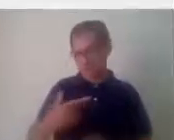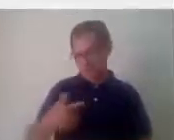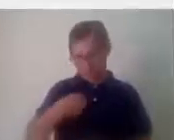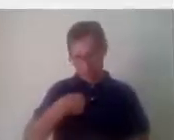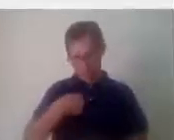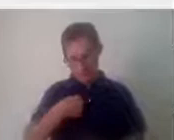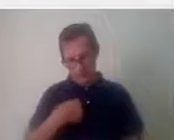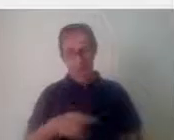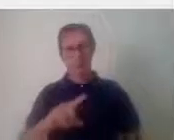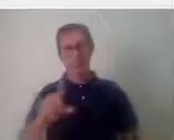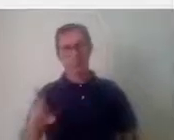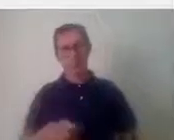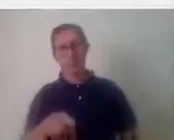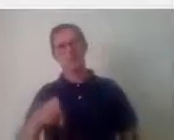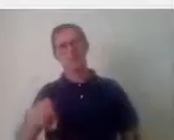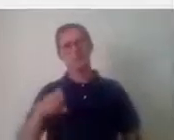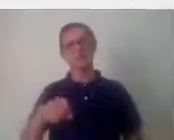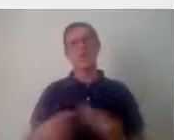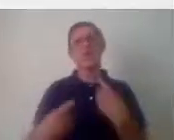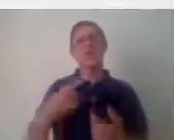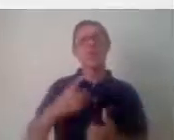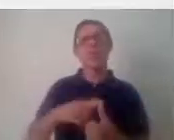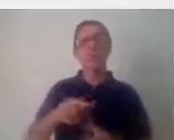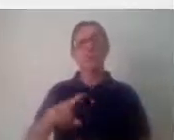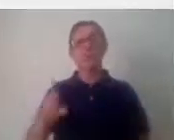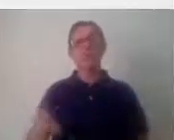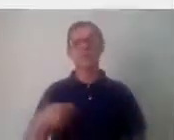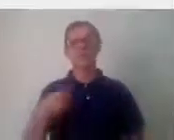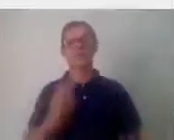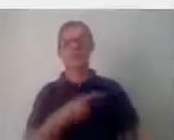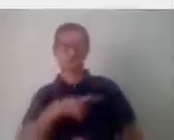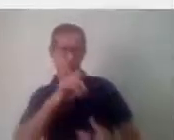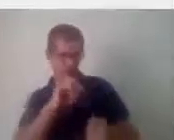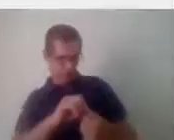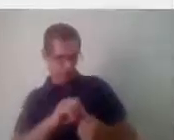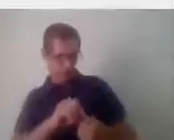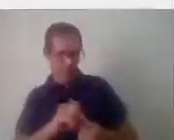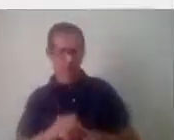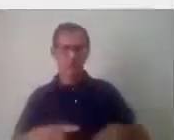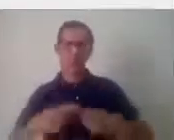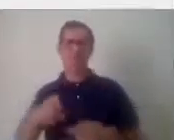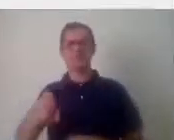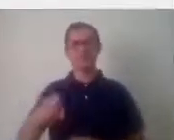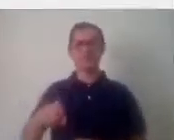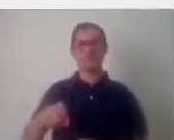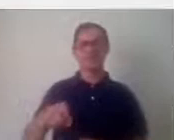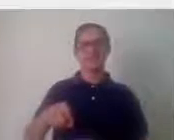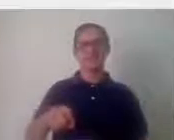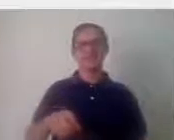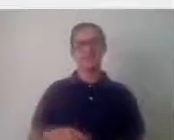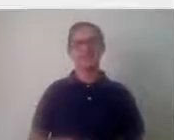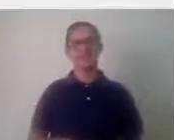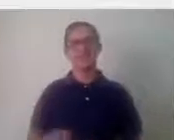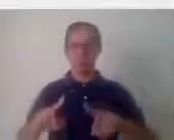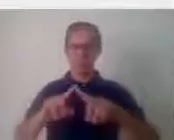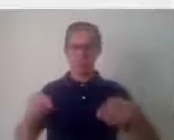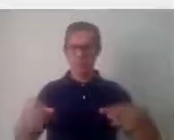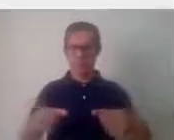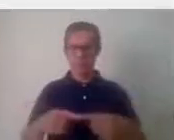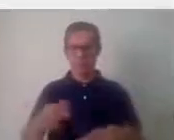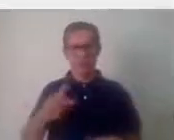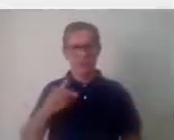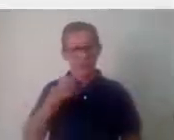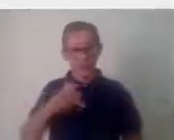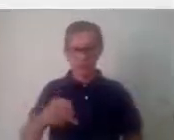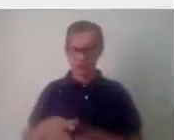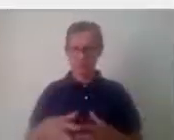estou integrando em relação a x, qual que é a primeira integral que a gente vai fazer? É aqui em relação a x, né? O quadrado da professora saiu um pouquinho.